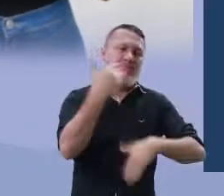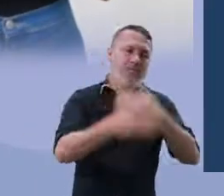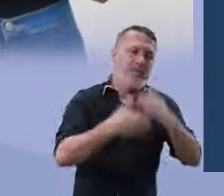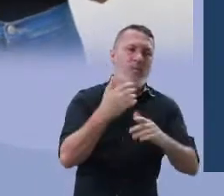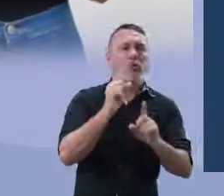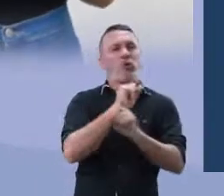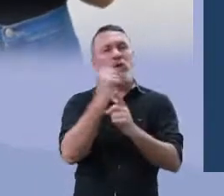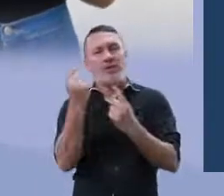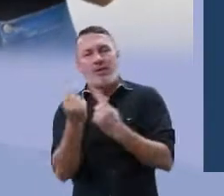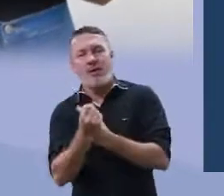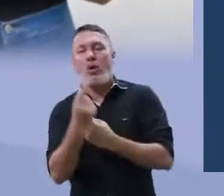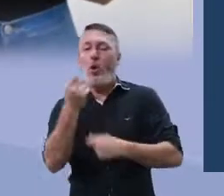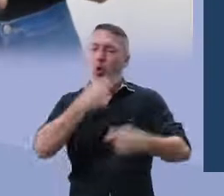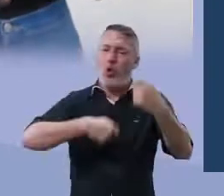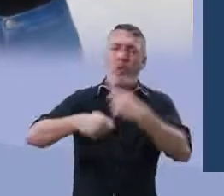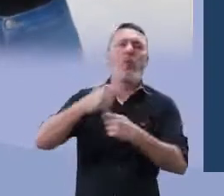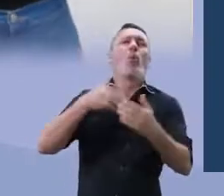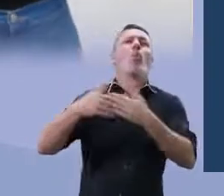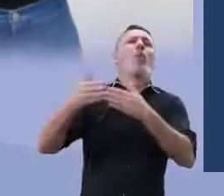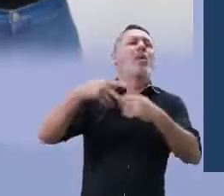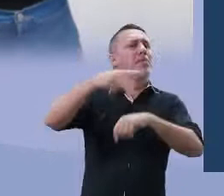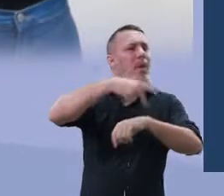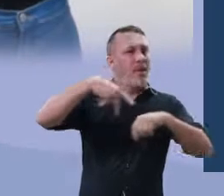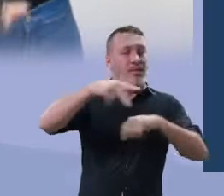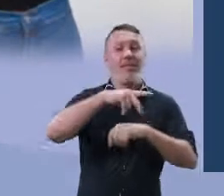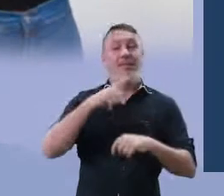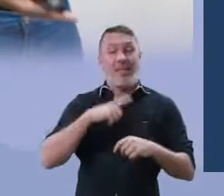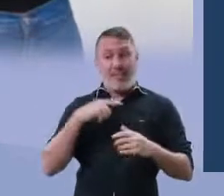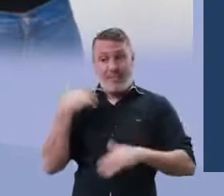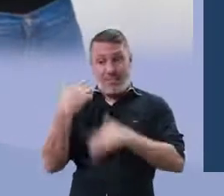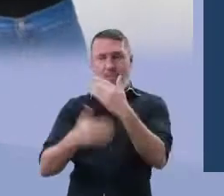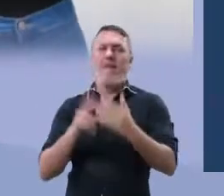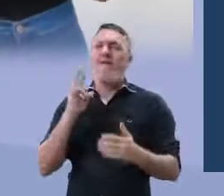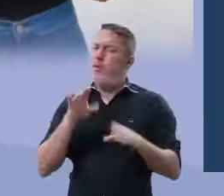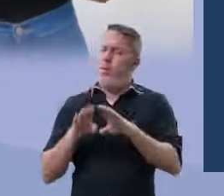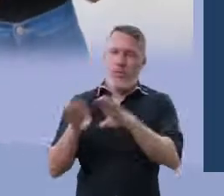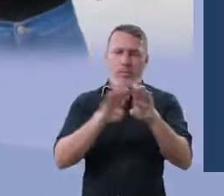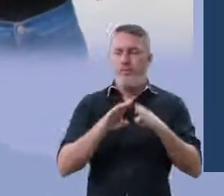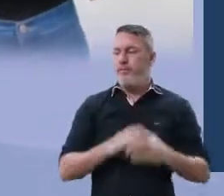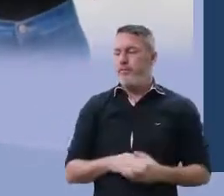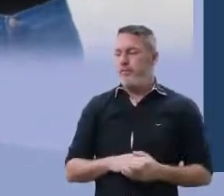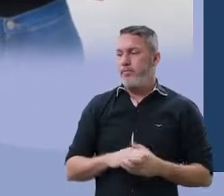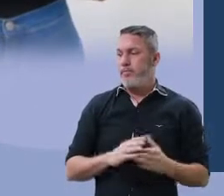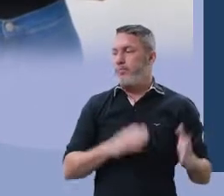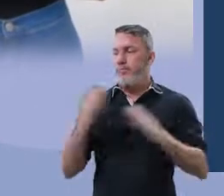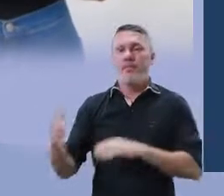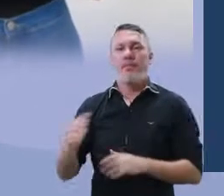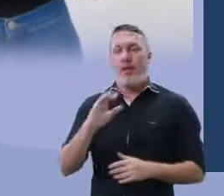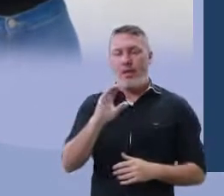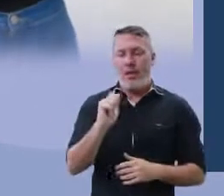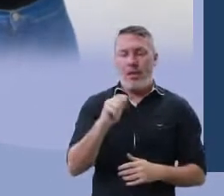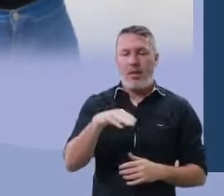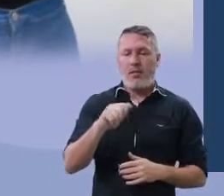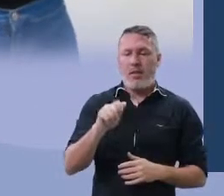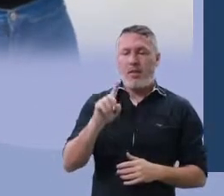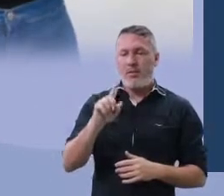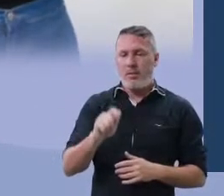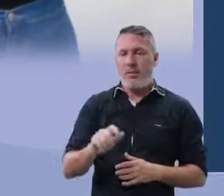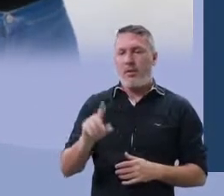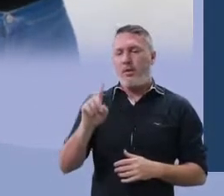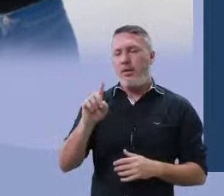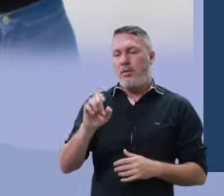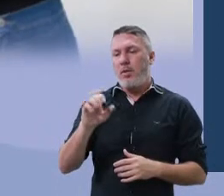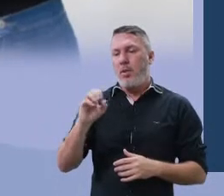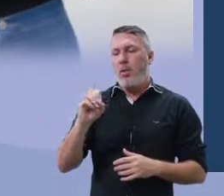o desenvolvimento econômico e social de todas as nações, principalmente aquelas em desenvolvimento. A camada de ozônio, como eu falei para